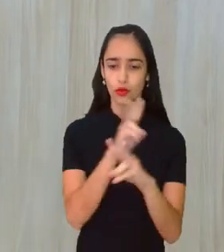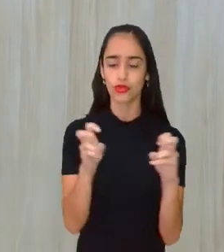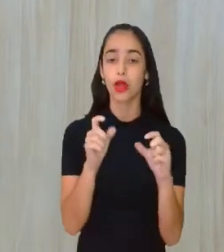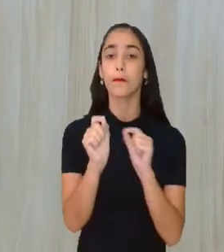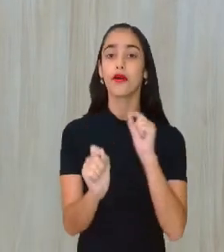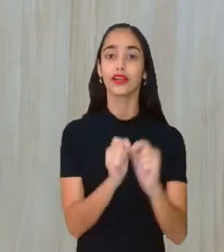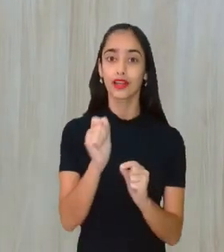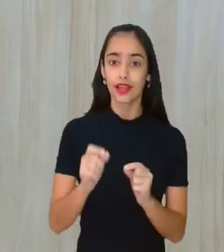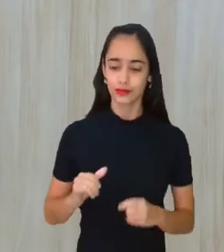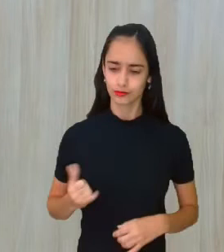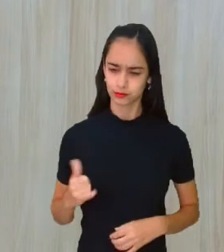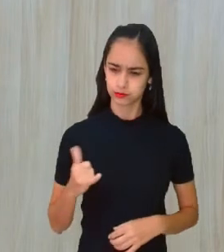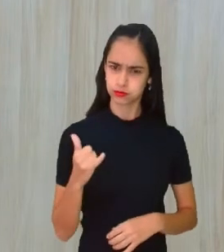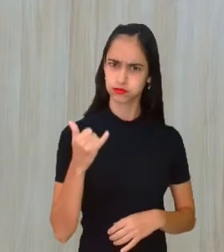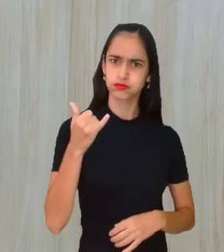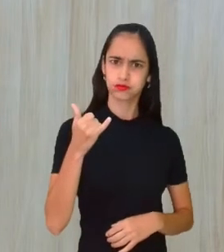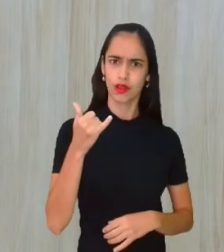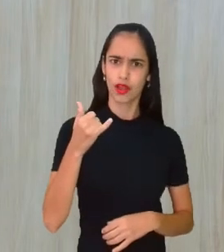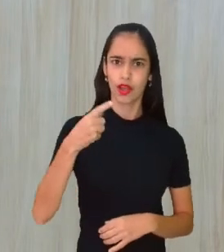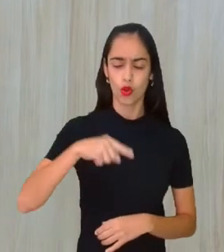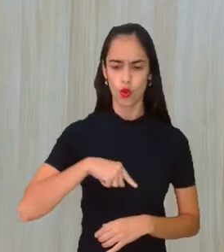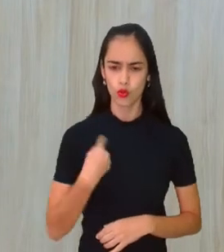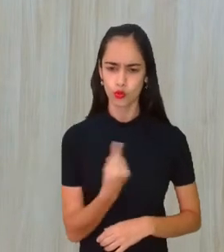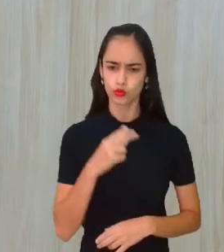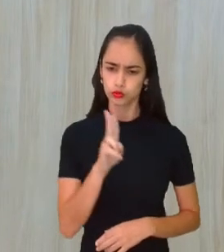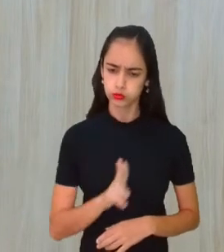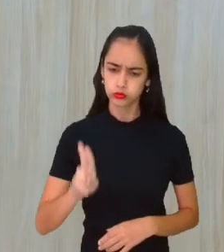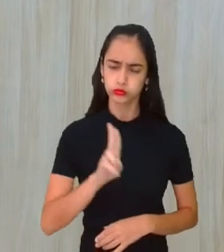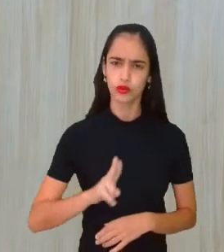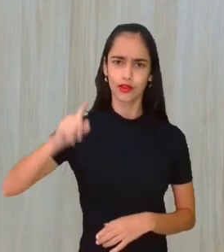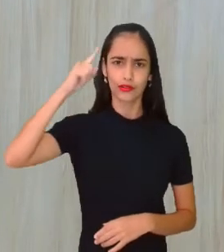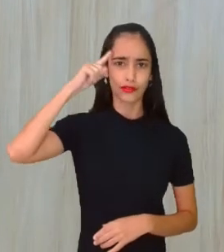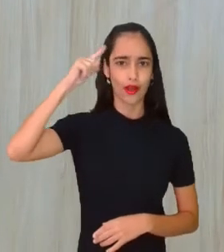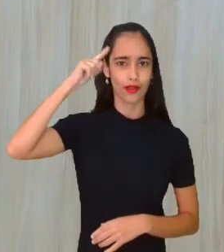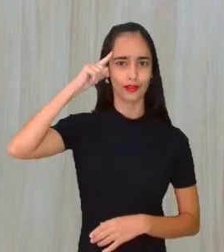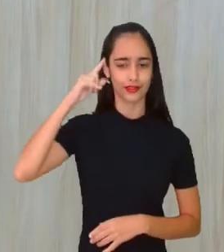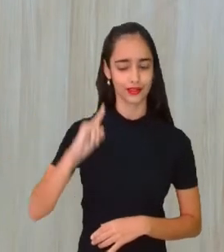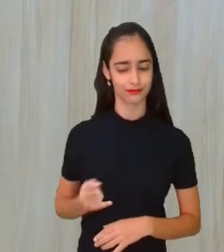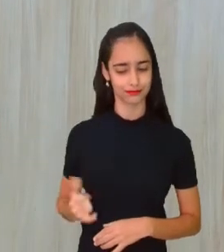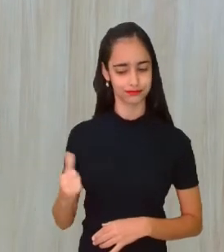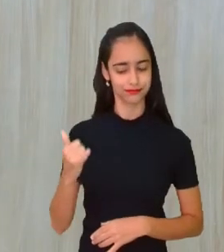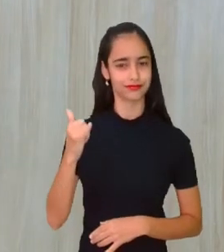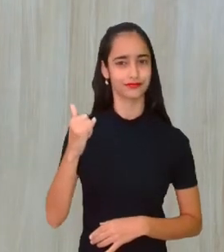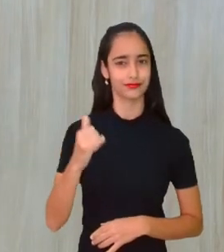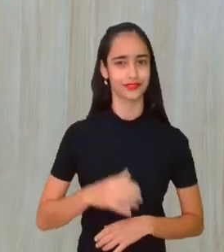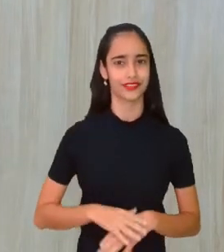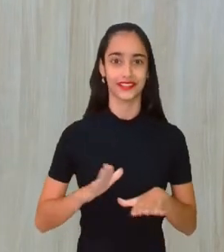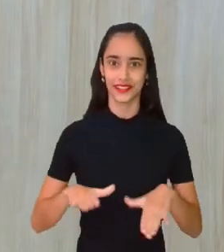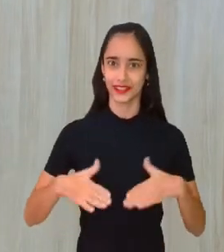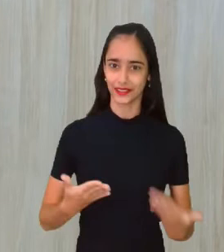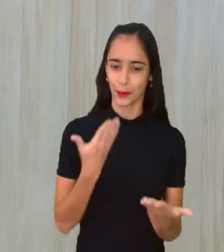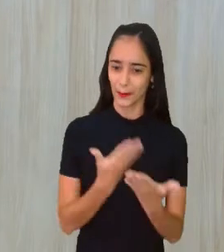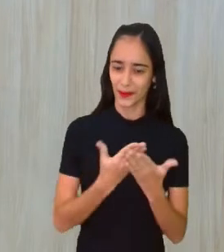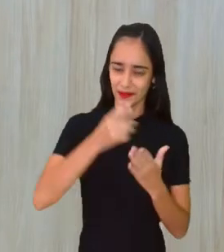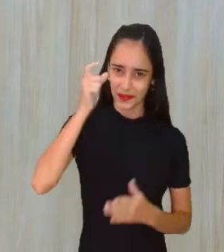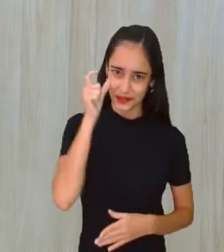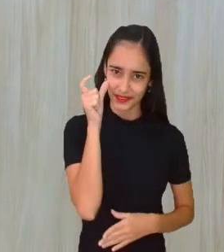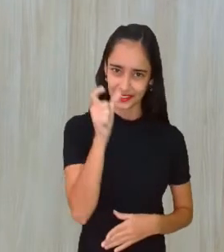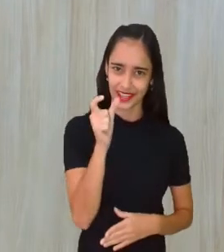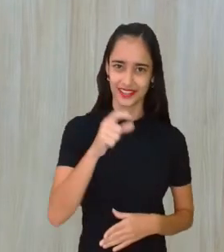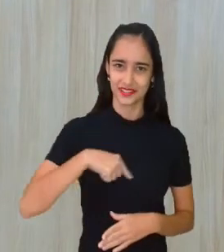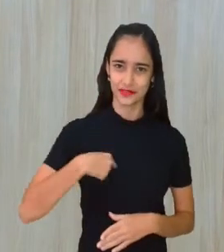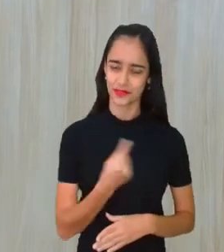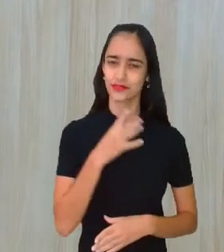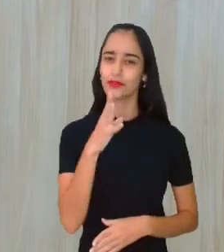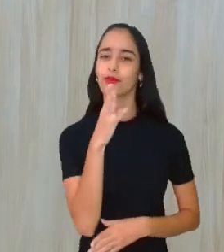circuito elétrico, corrente elétrica, uso cotidiano da eletricidade. Então, uma aula bem interessante que vai nos despertar assim, para